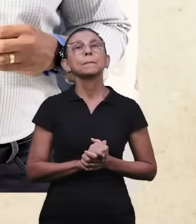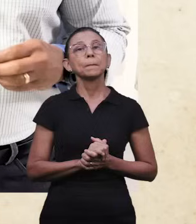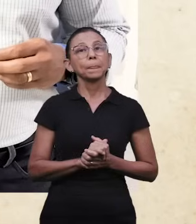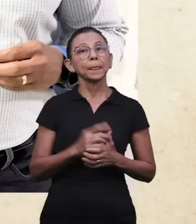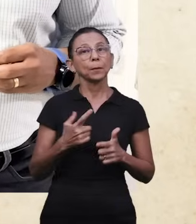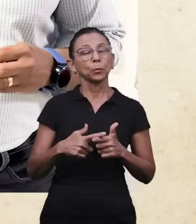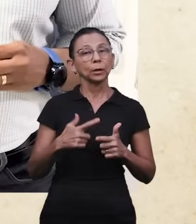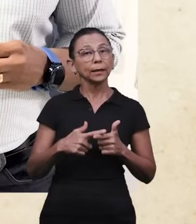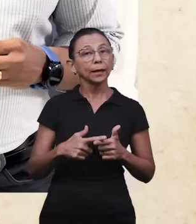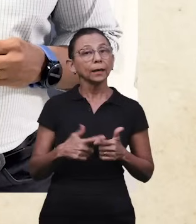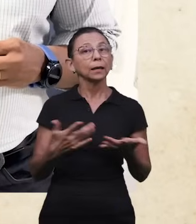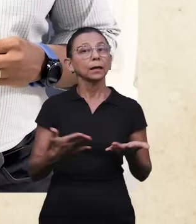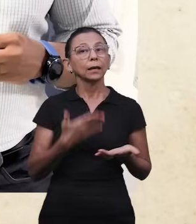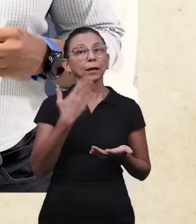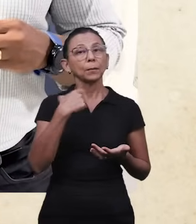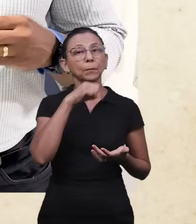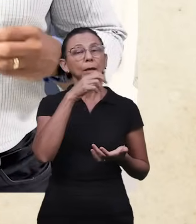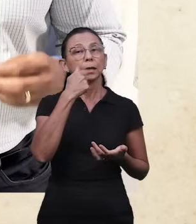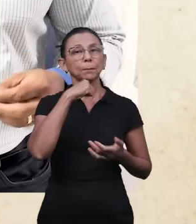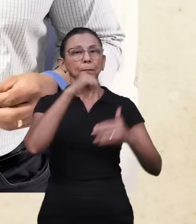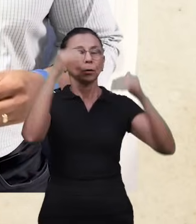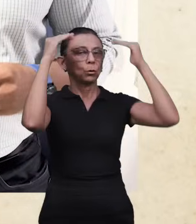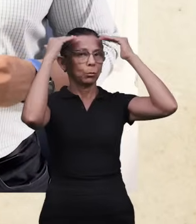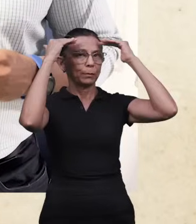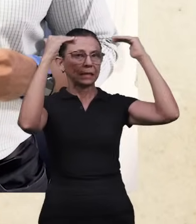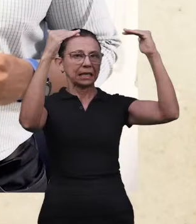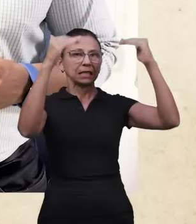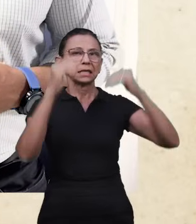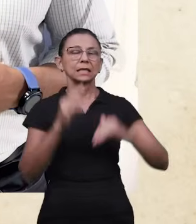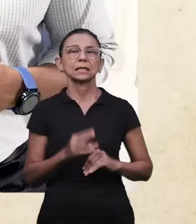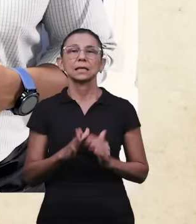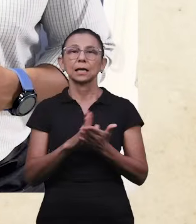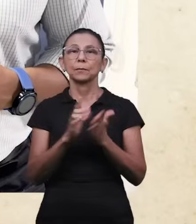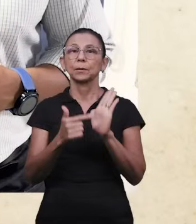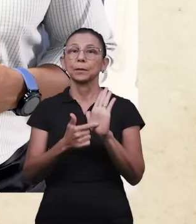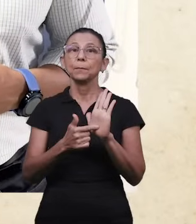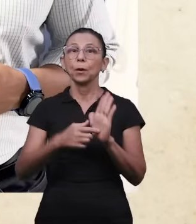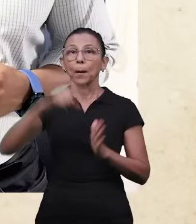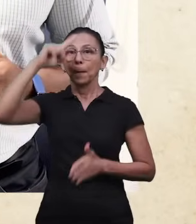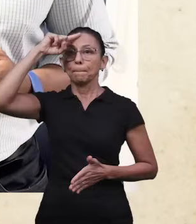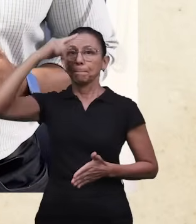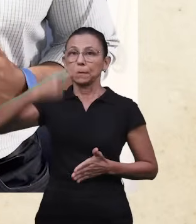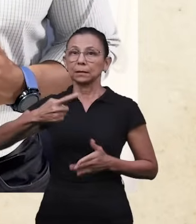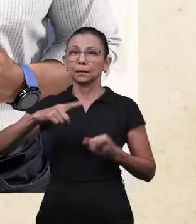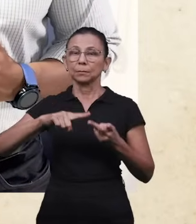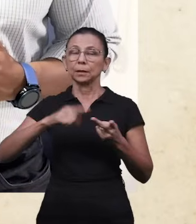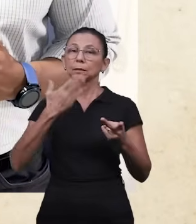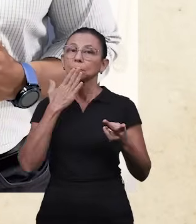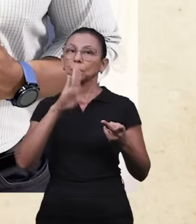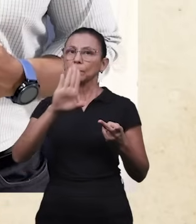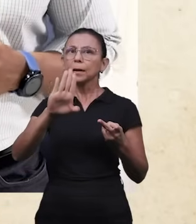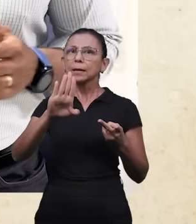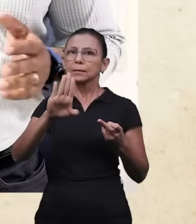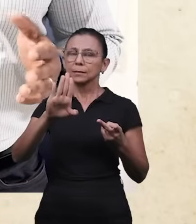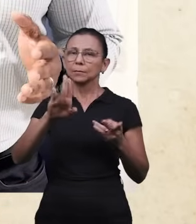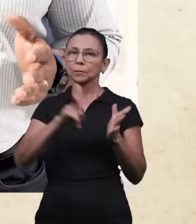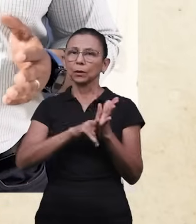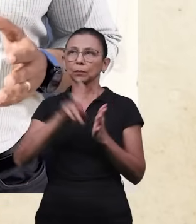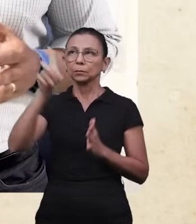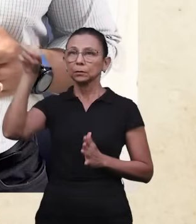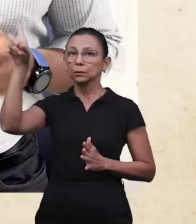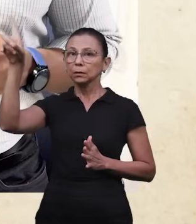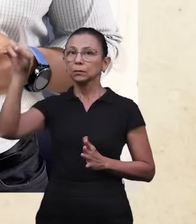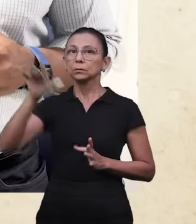base está aí. Honrar o pai, honrar a mãe. Isso é um mandamento com promessa da parte do Senhor. Quando